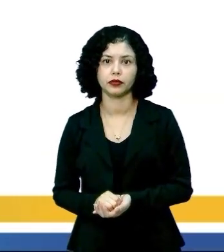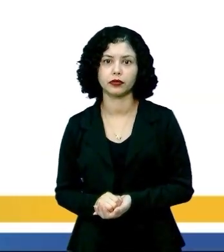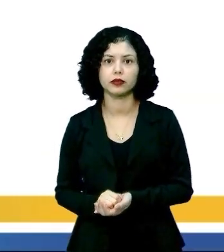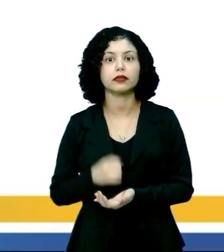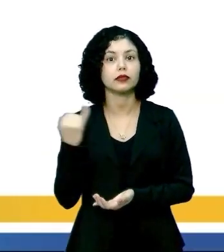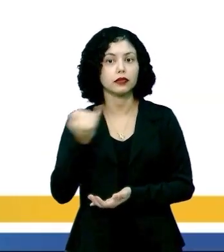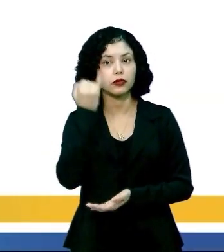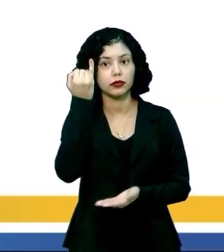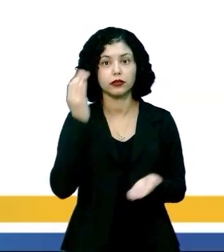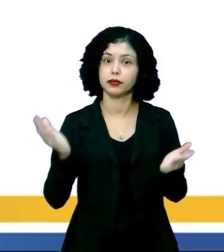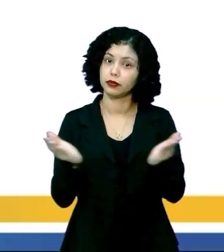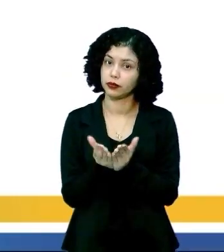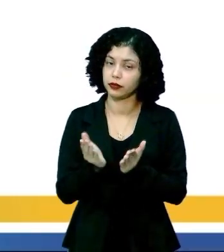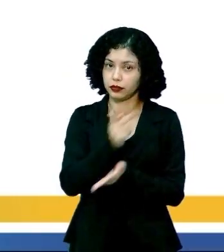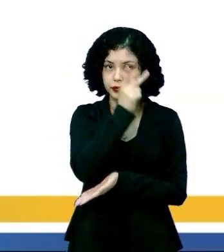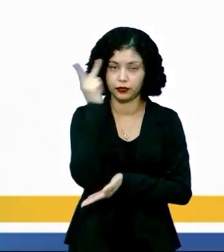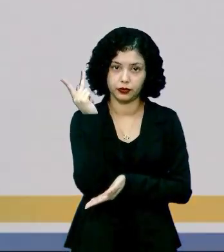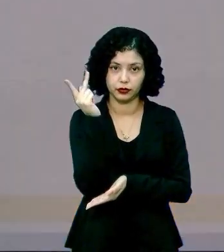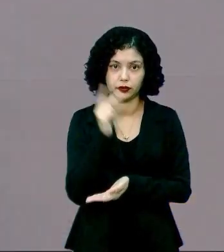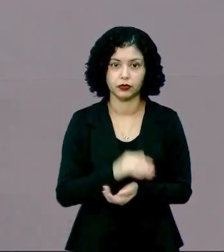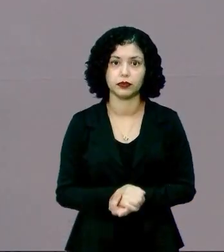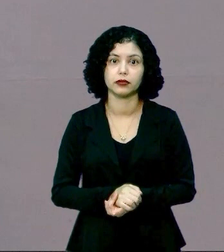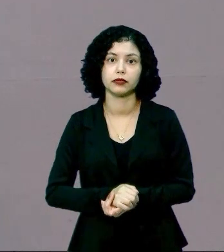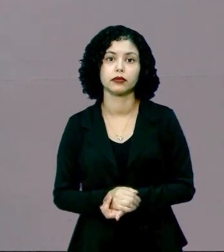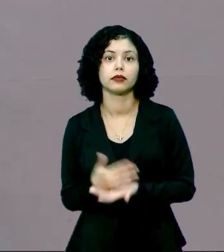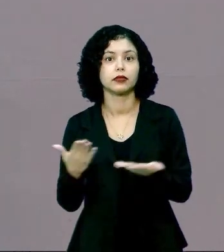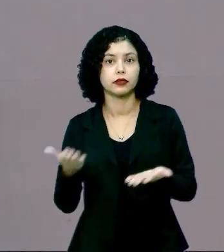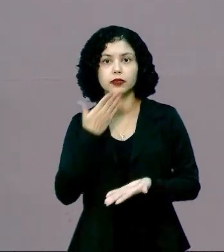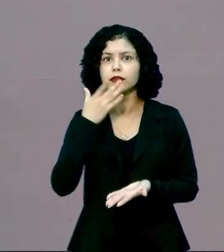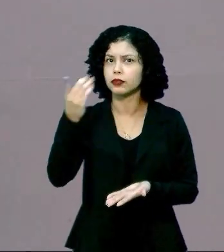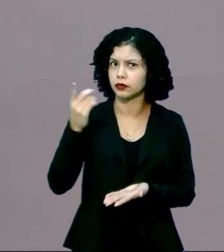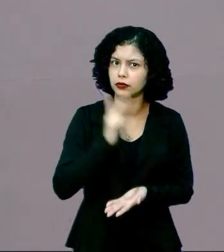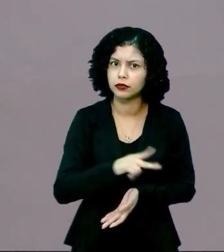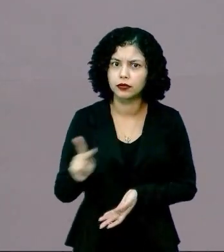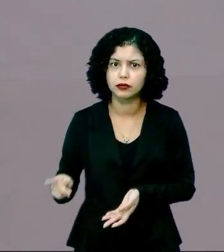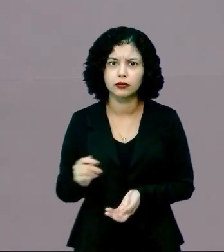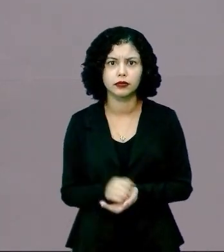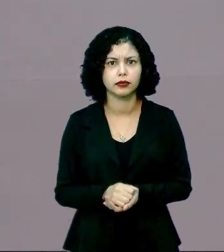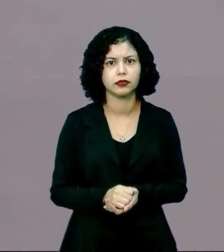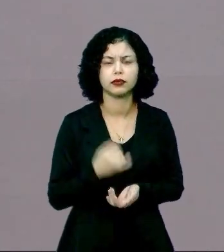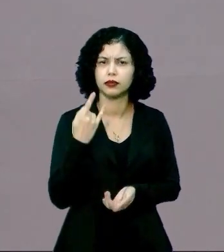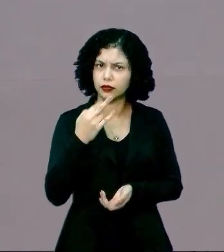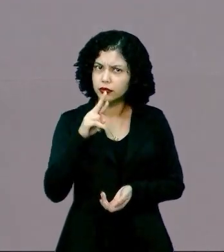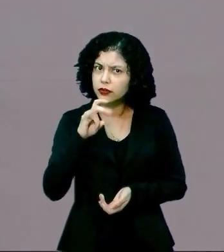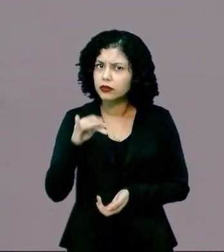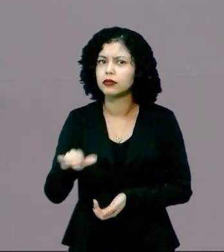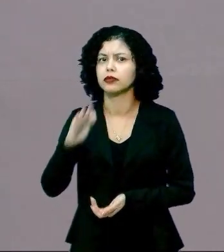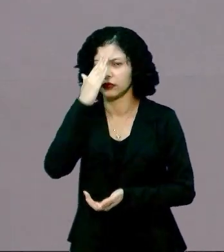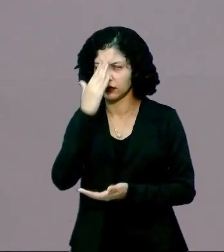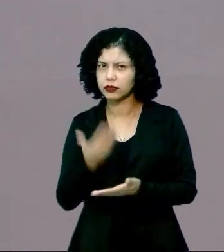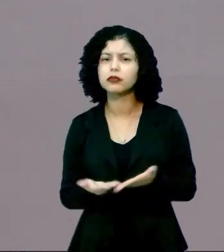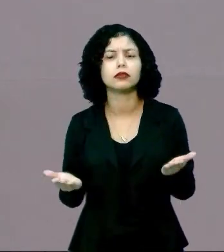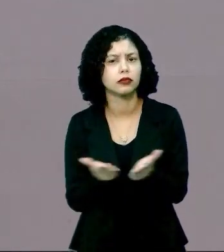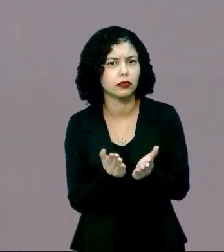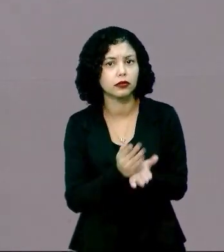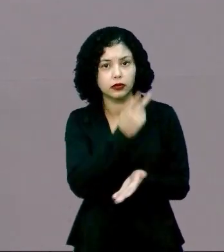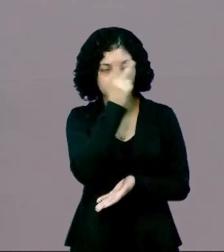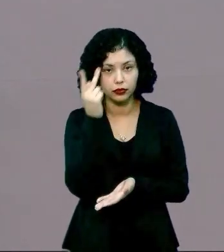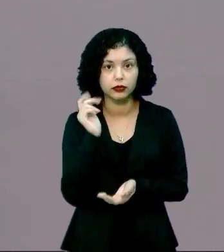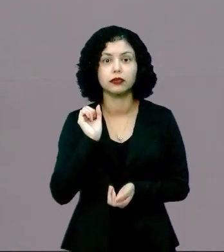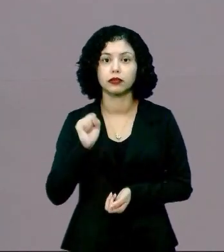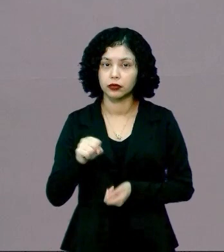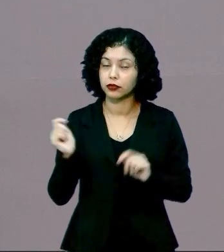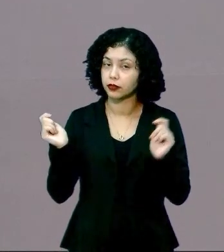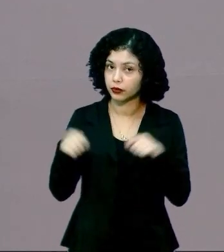Seria argumento por princípio ou crença pessoal? Meu Deus, professora, por princípio ou crença pessoal, sim,